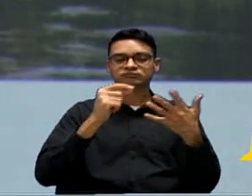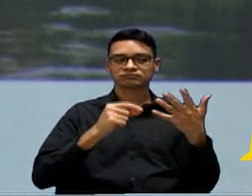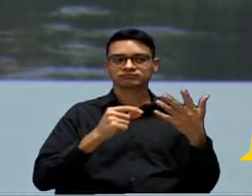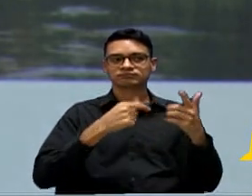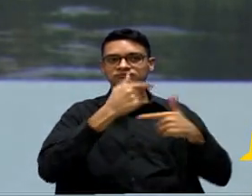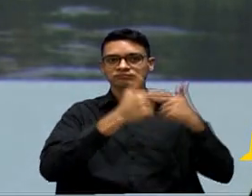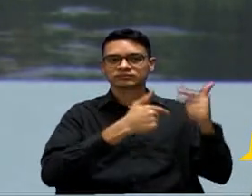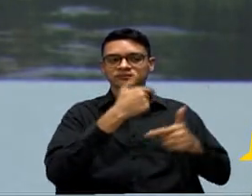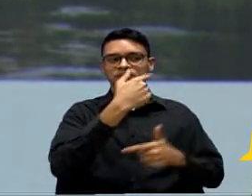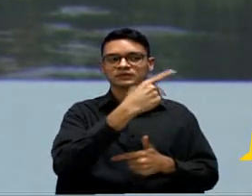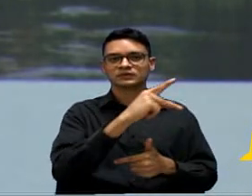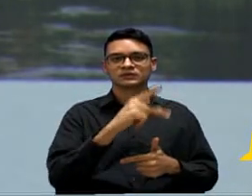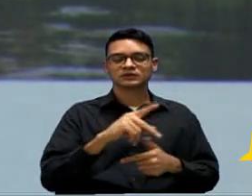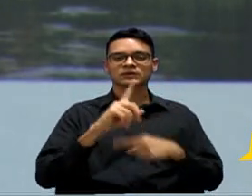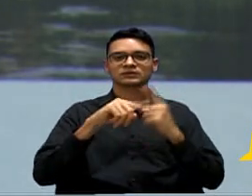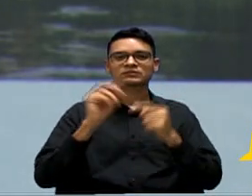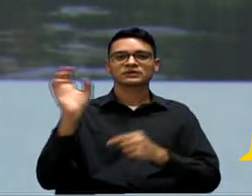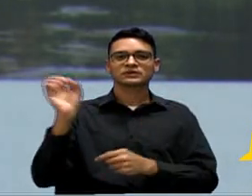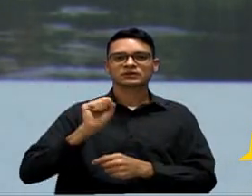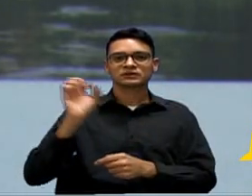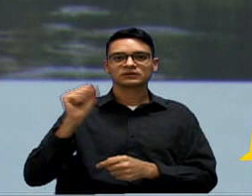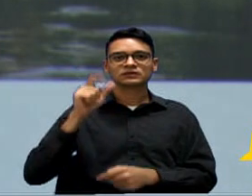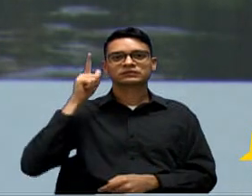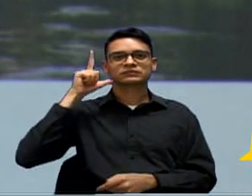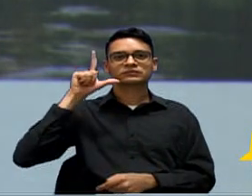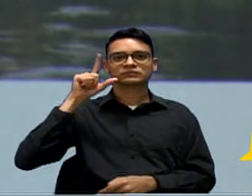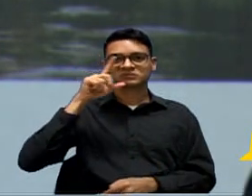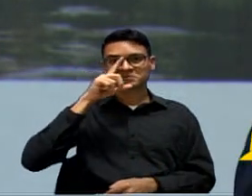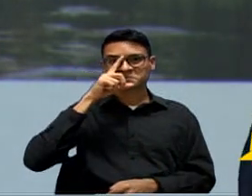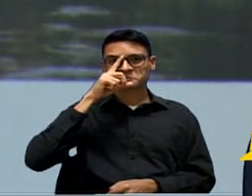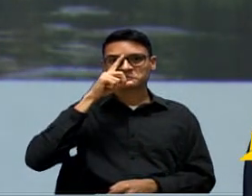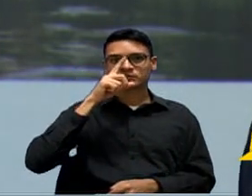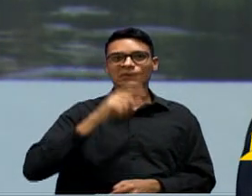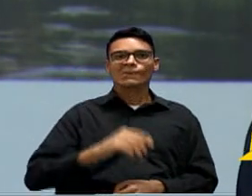aposentadoria, continuar recebendo